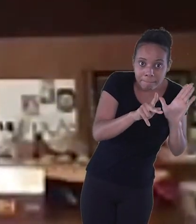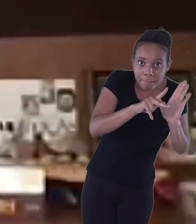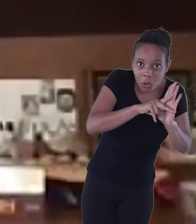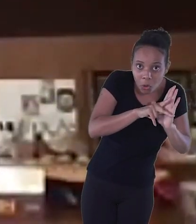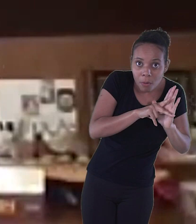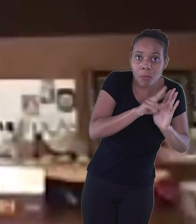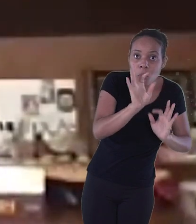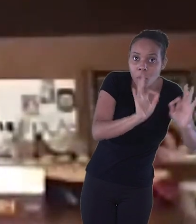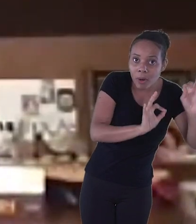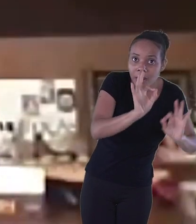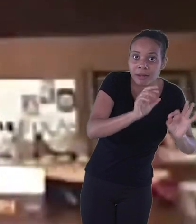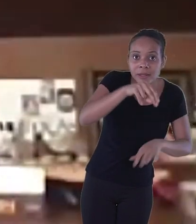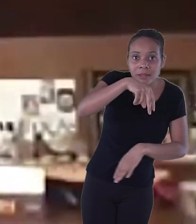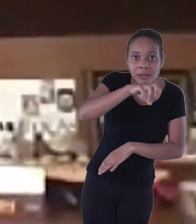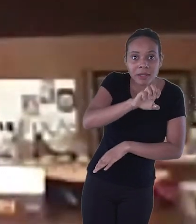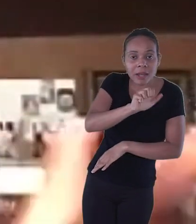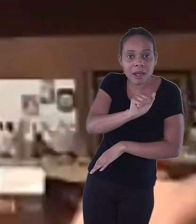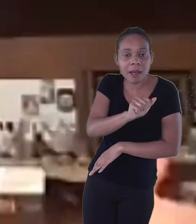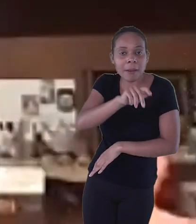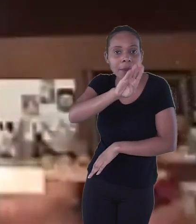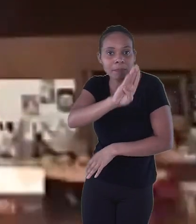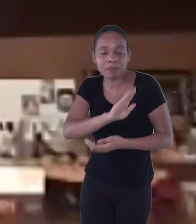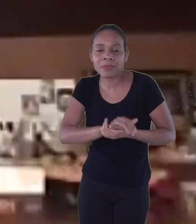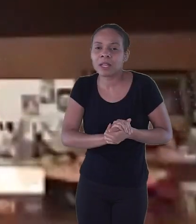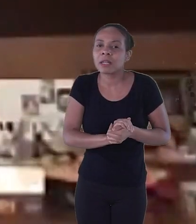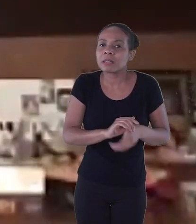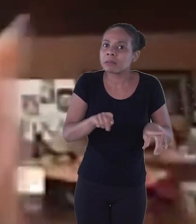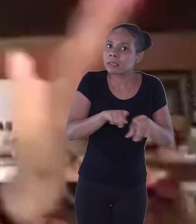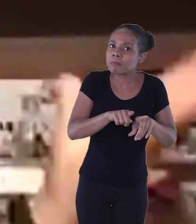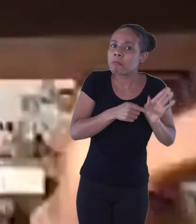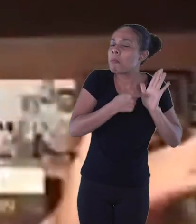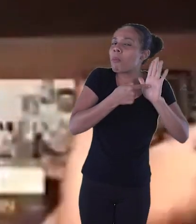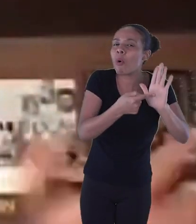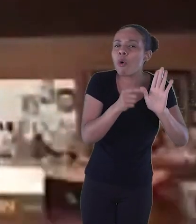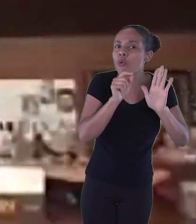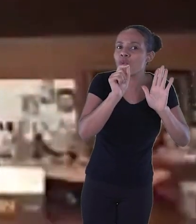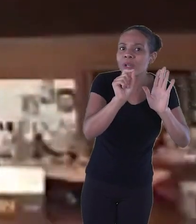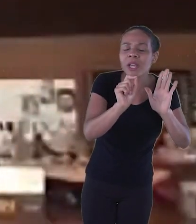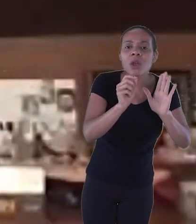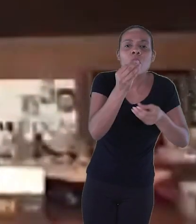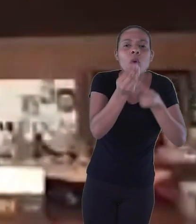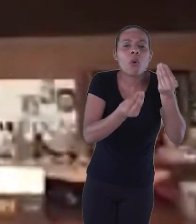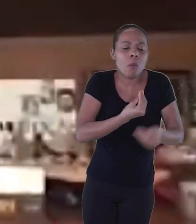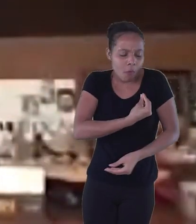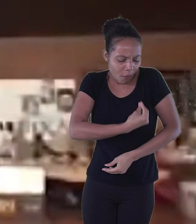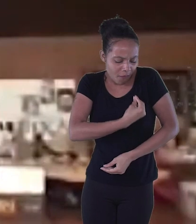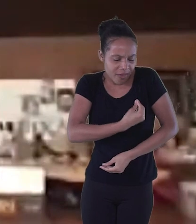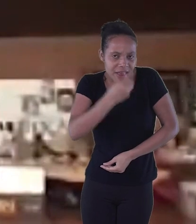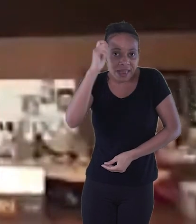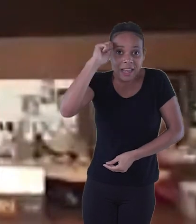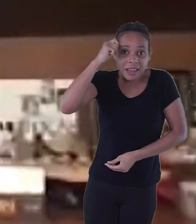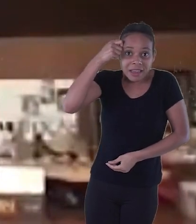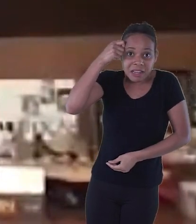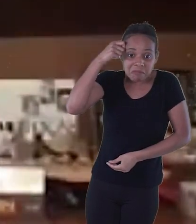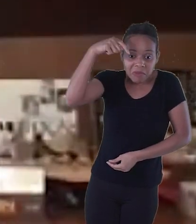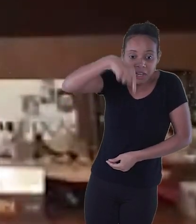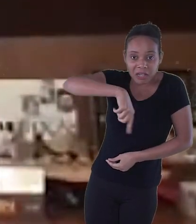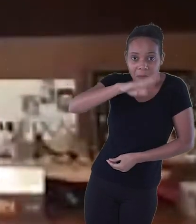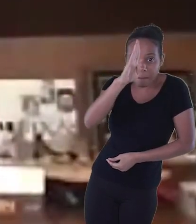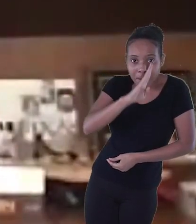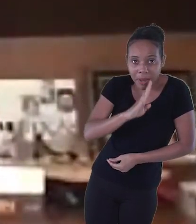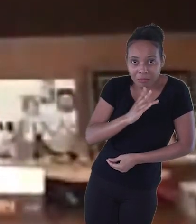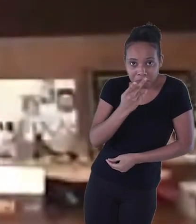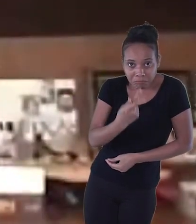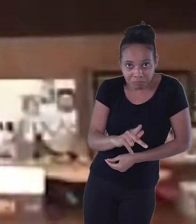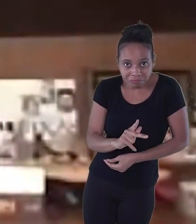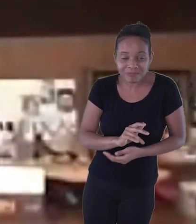organizado pelo NEAB de Cachoeira, que vai trazer vidas negras do Brasil todo, e outras